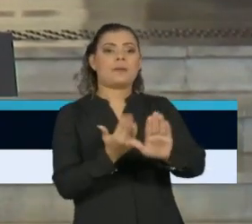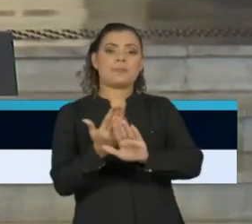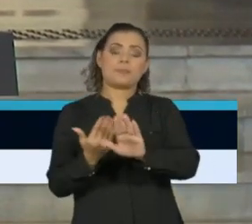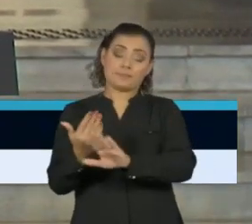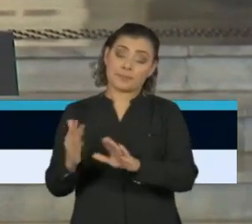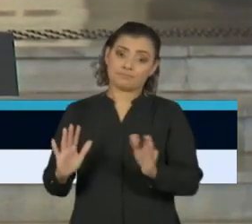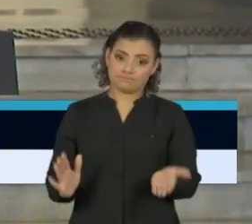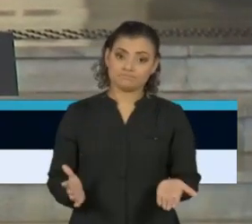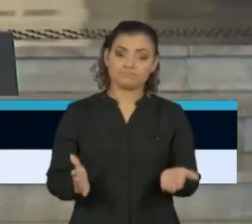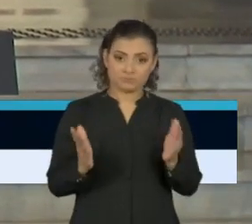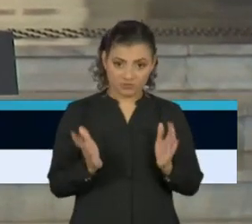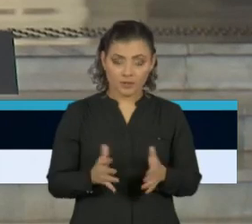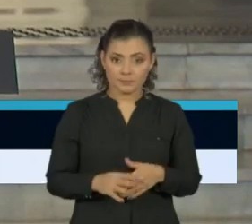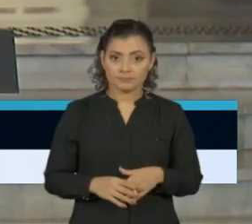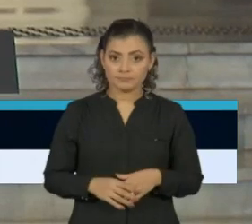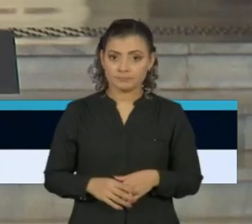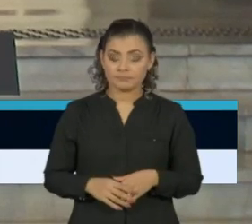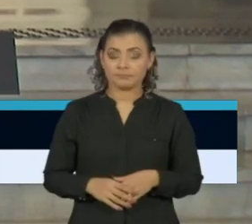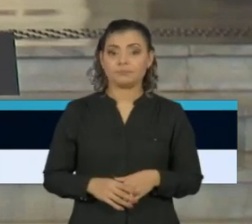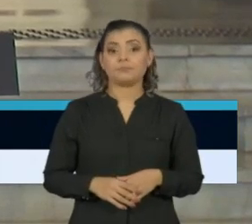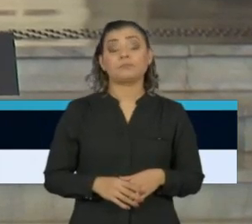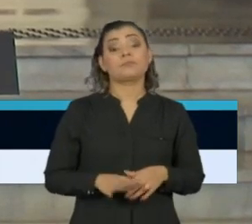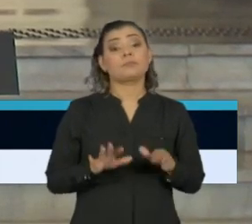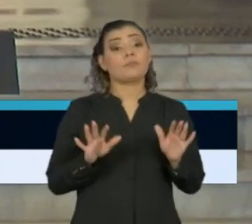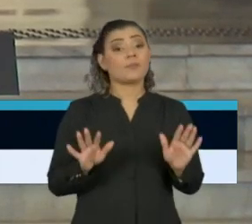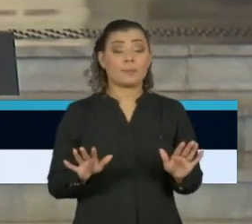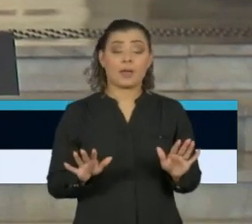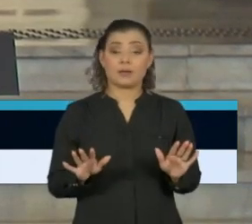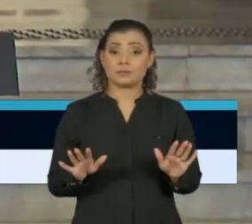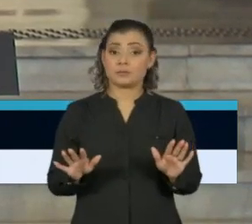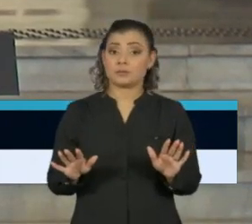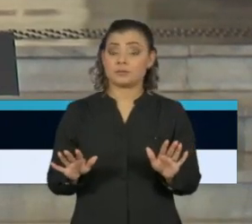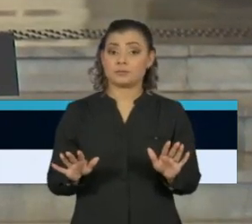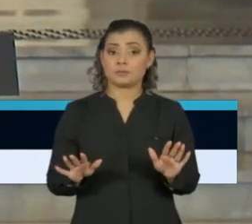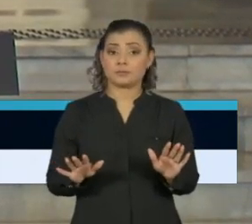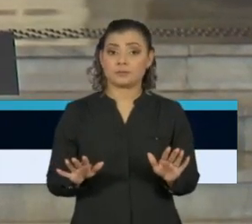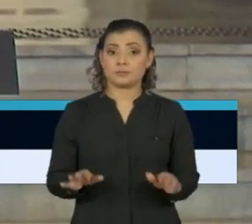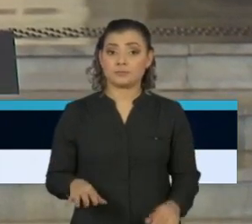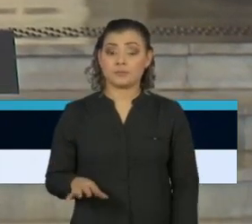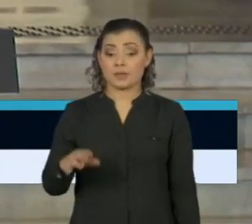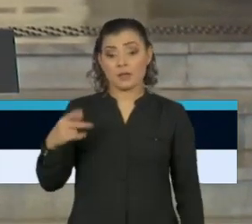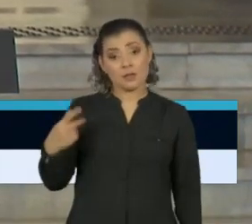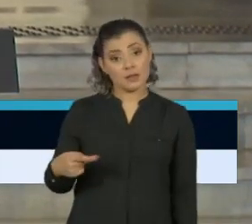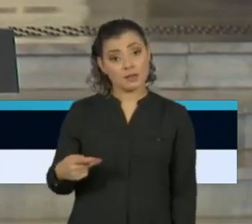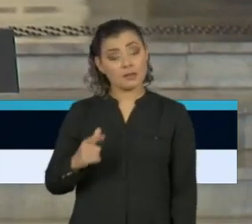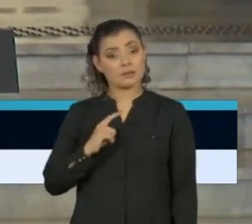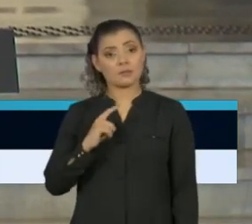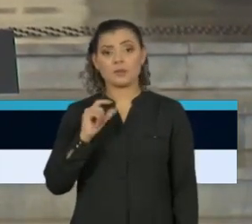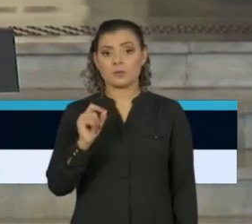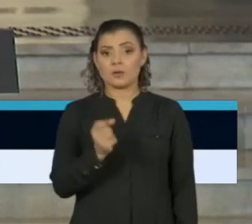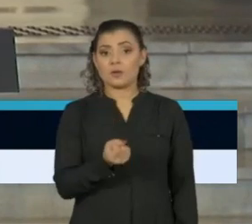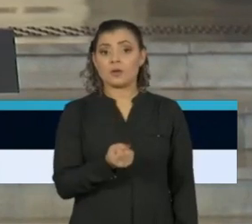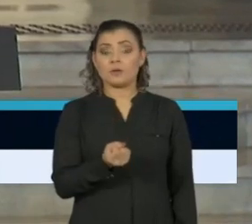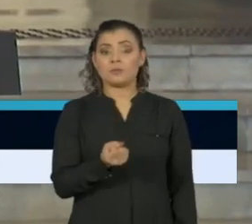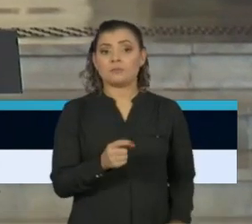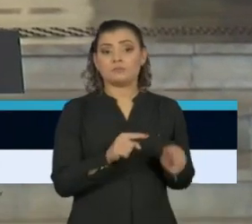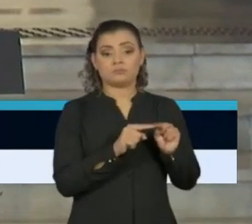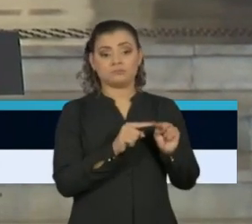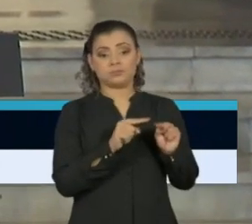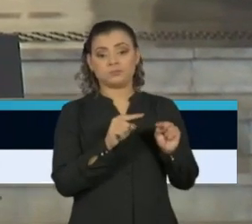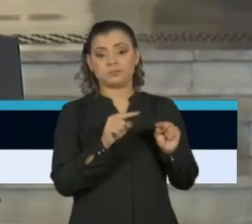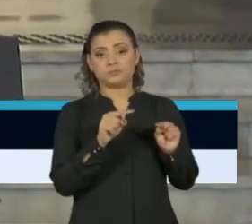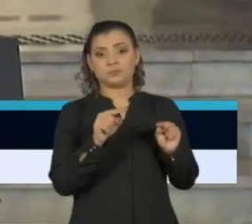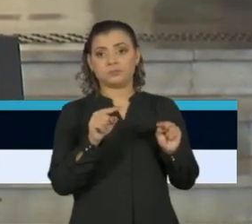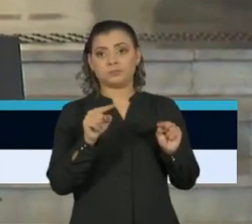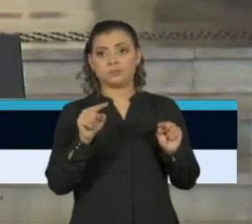próprio isolamento social. Seguinte, aqui nós temos a curva, que foi mostrada